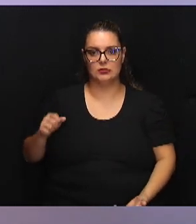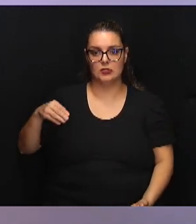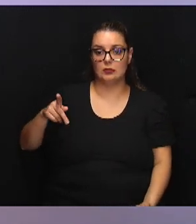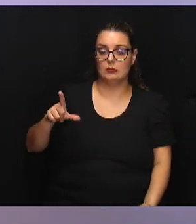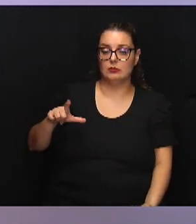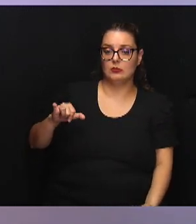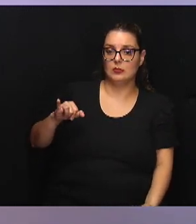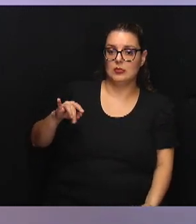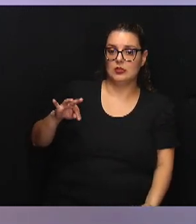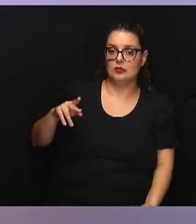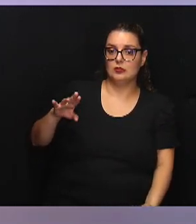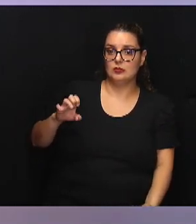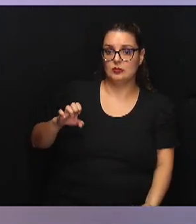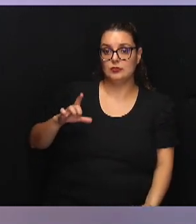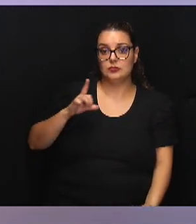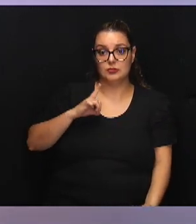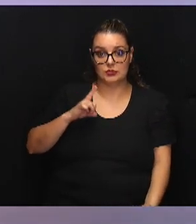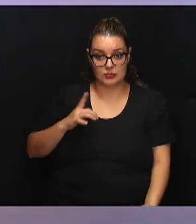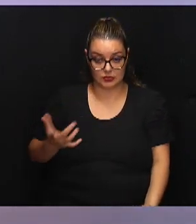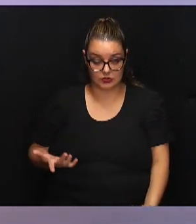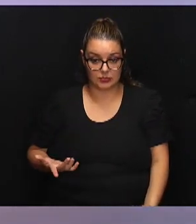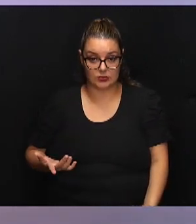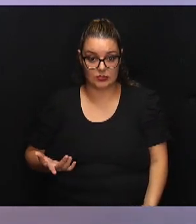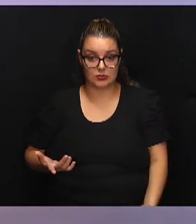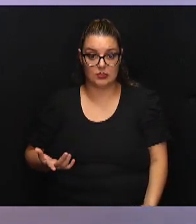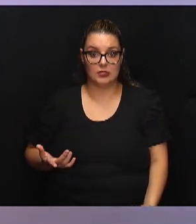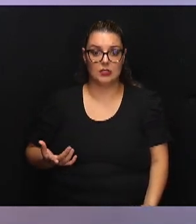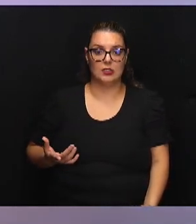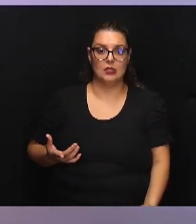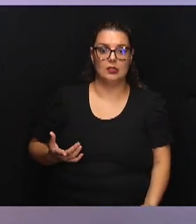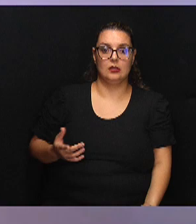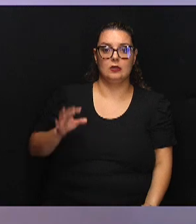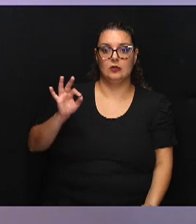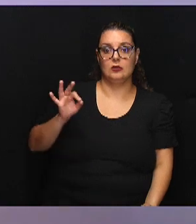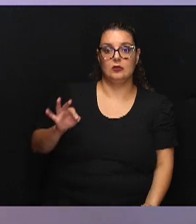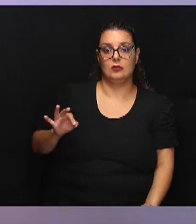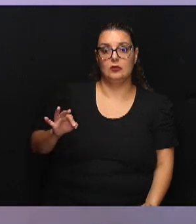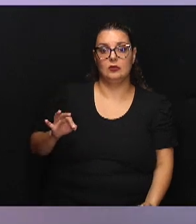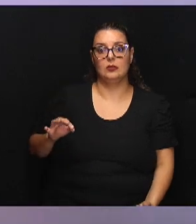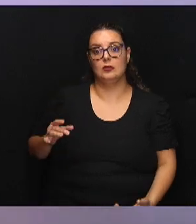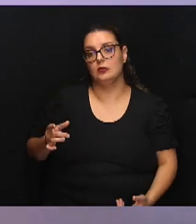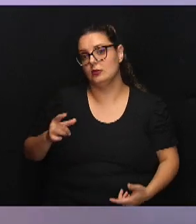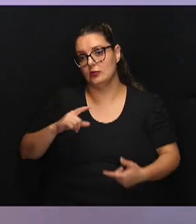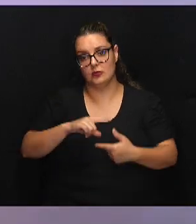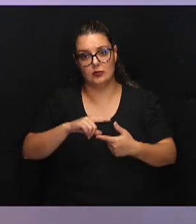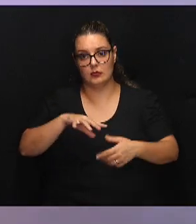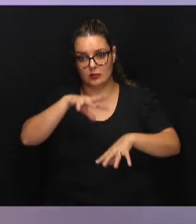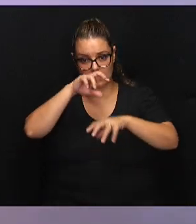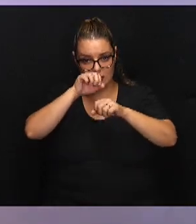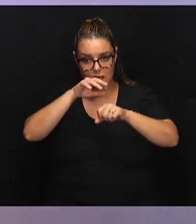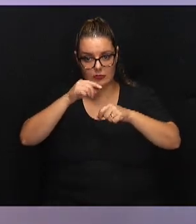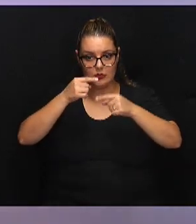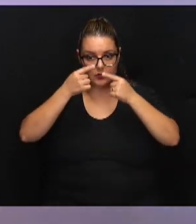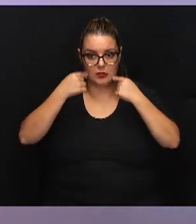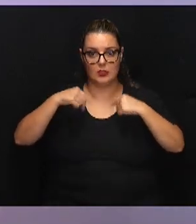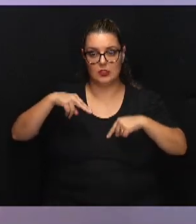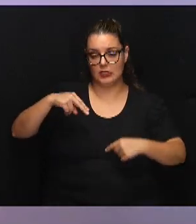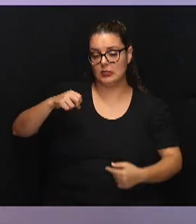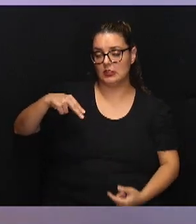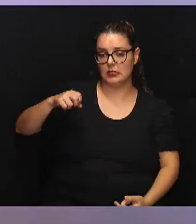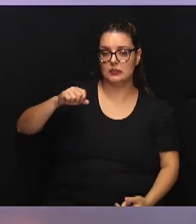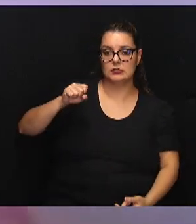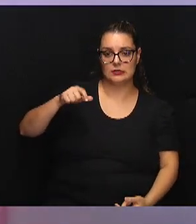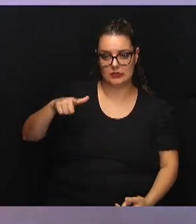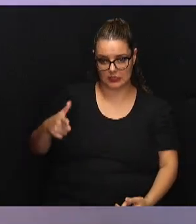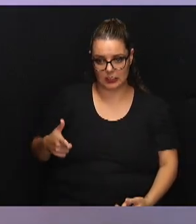que a gente tem tido, eu tenho mais chance também de ter quadros de infecção nasal. E aí, quando eu fico